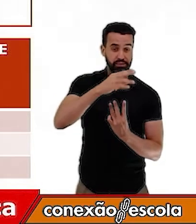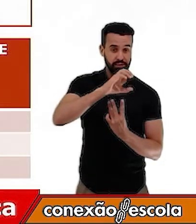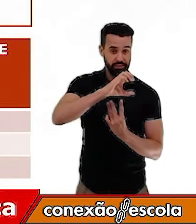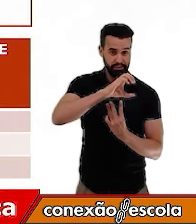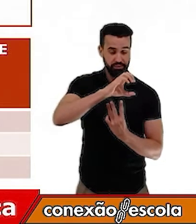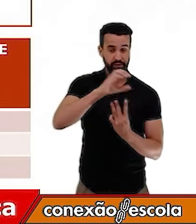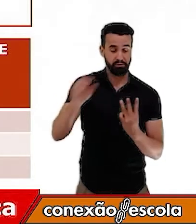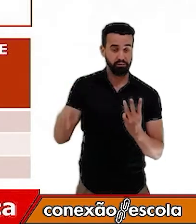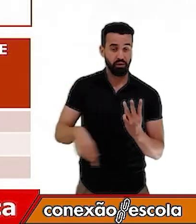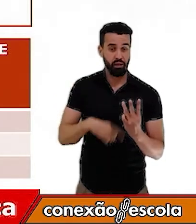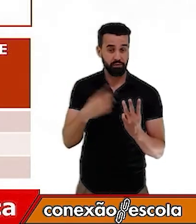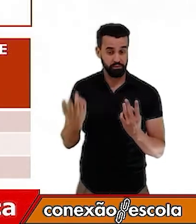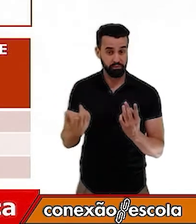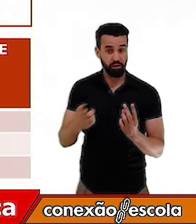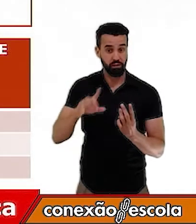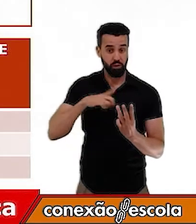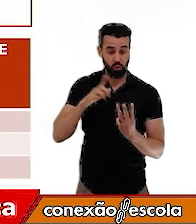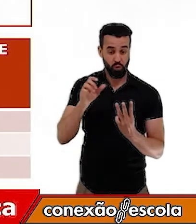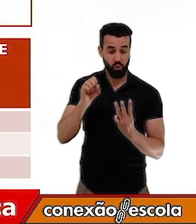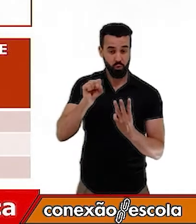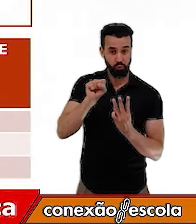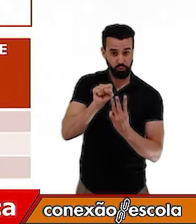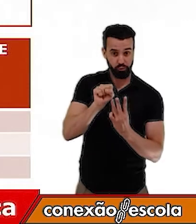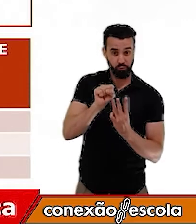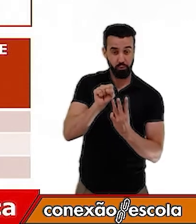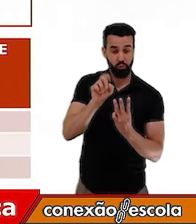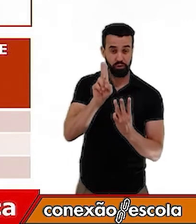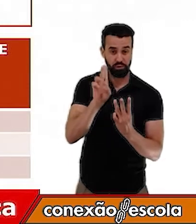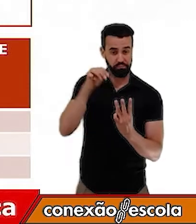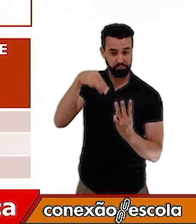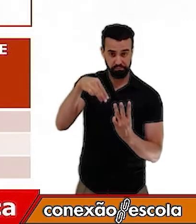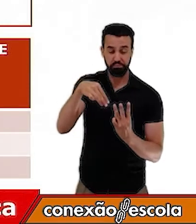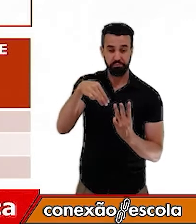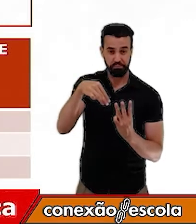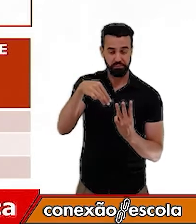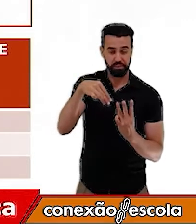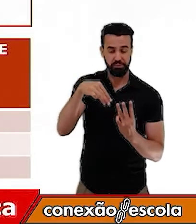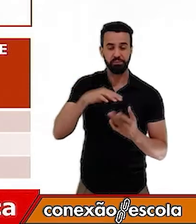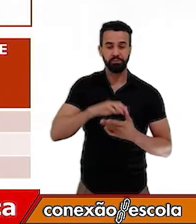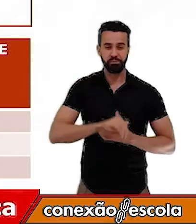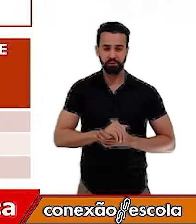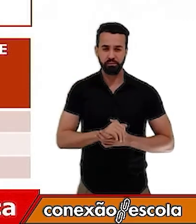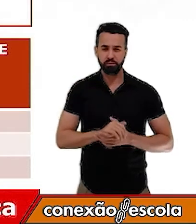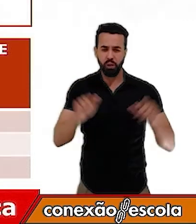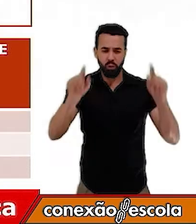e o 8 lá na minha unidade de milhar. Para eu retirar do quadro